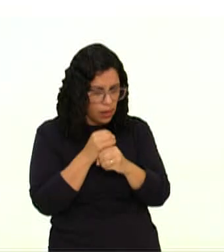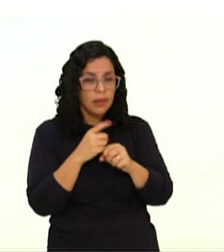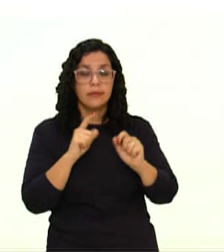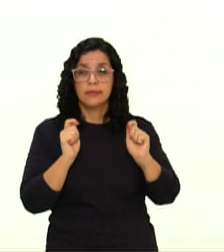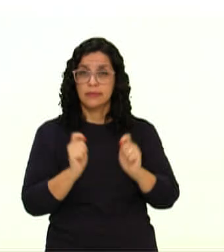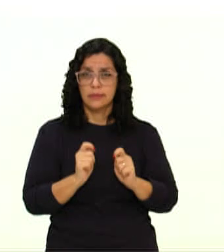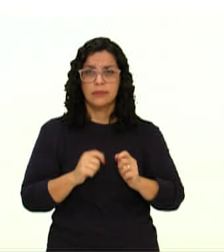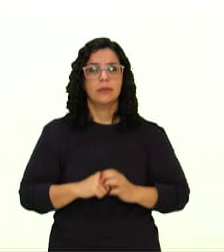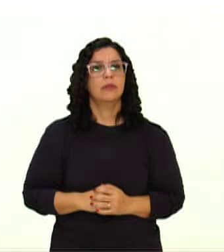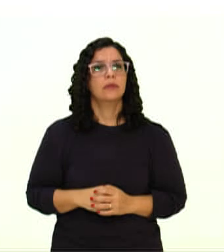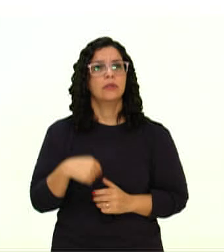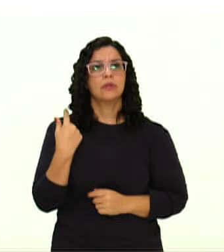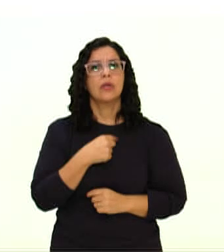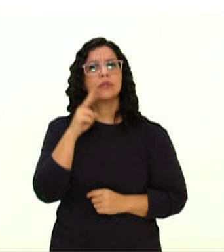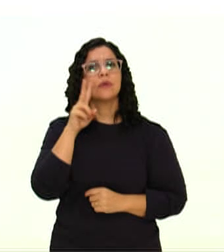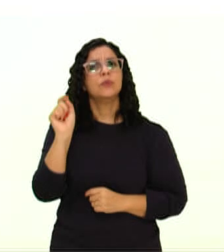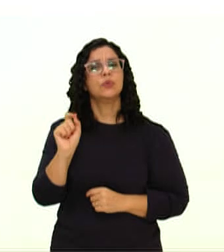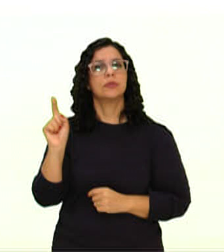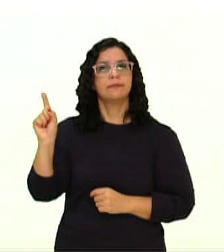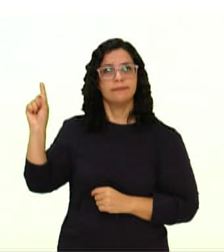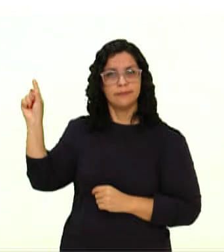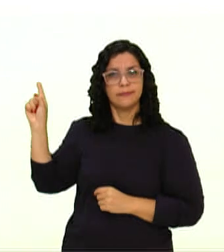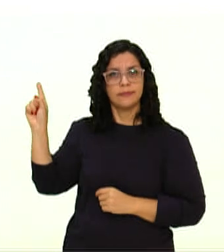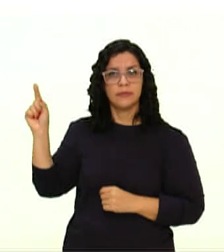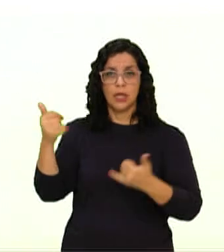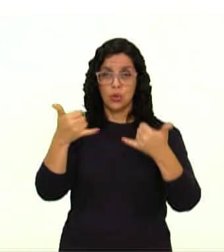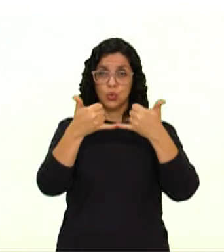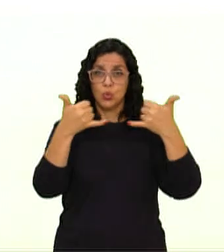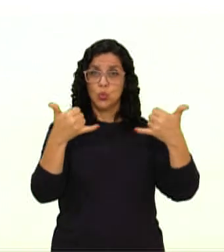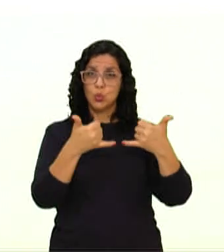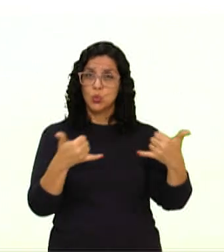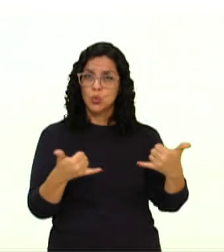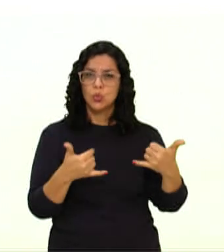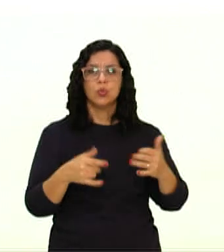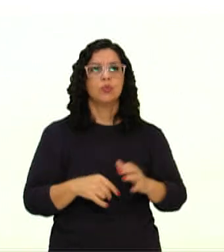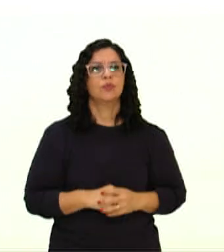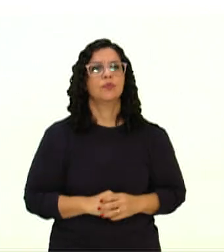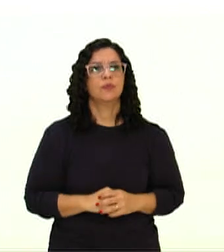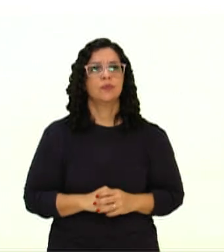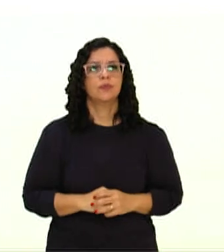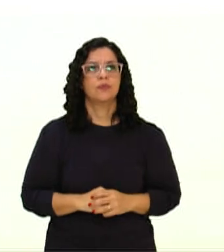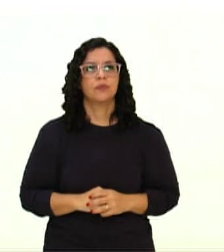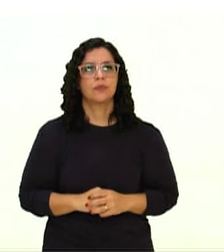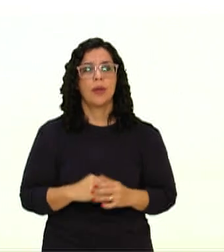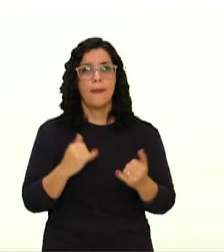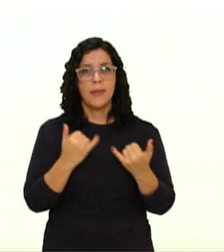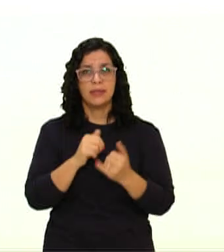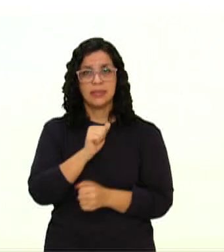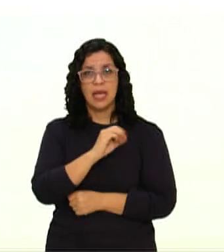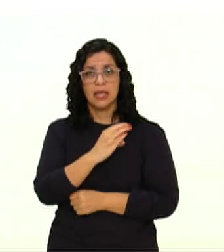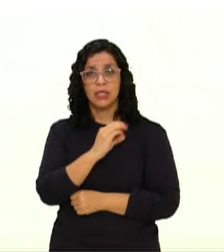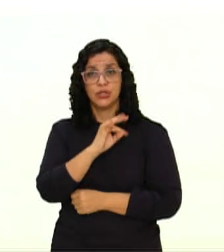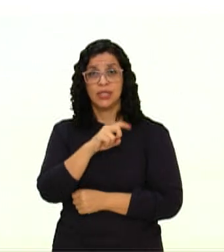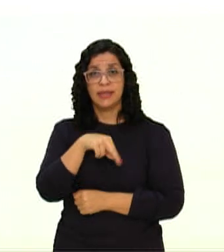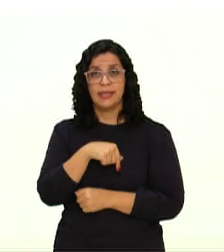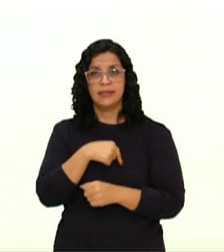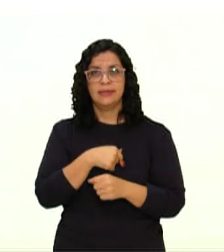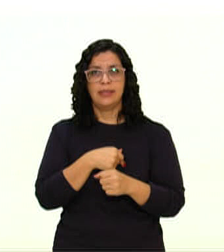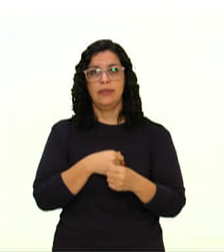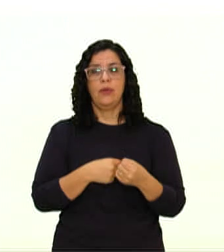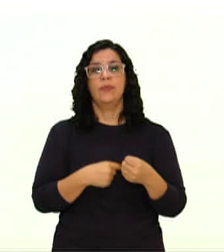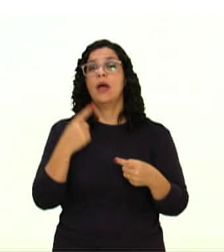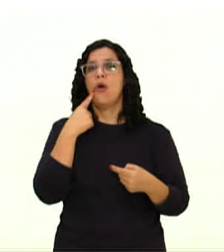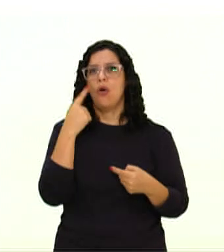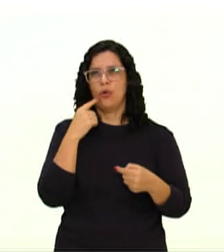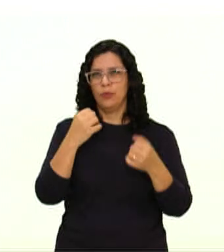né, nós vemos o seguinte, os filamentos assim de actina estão intercalados com